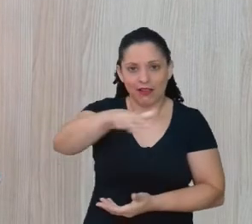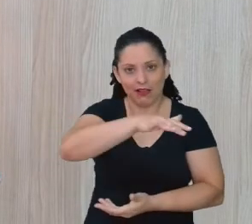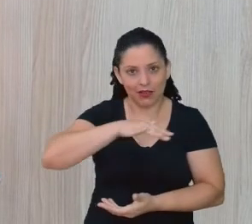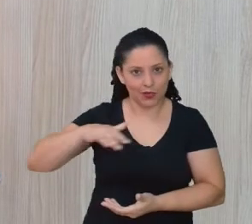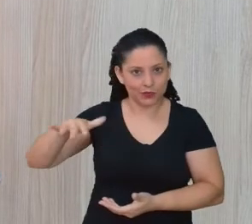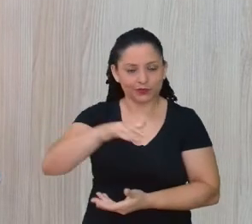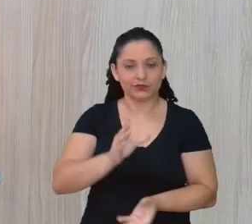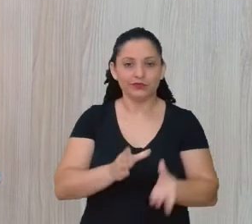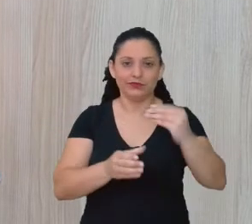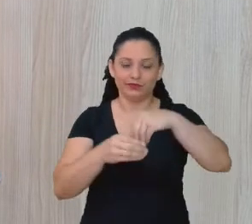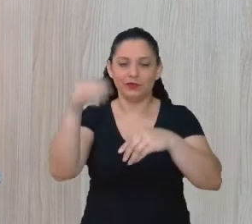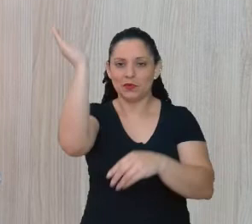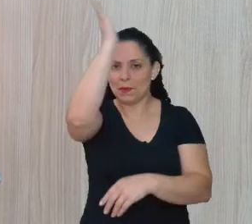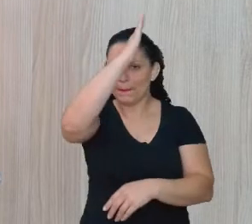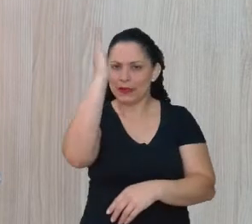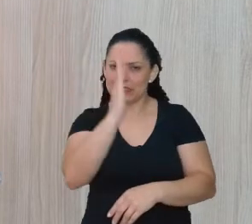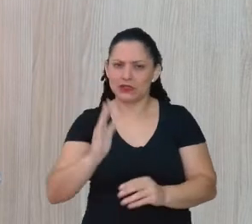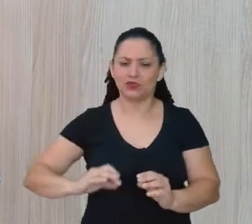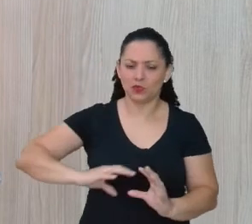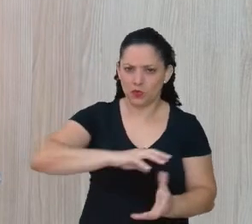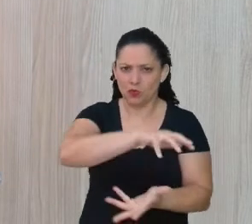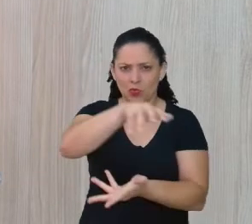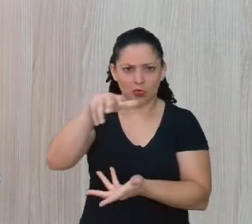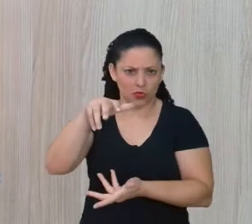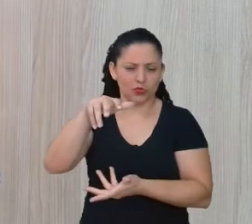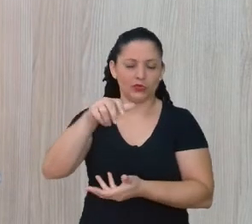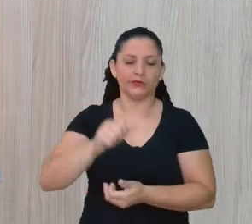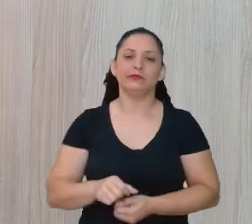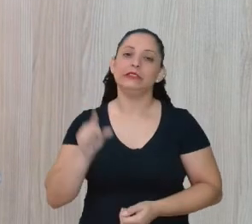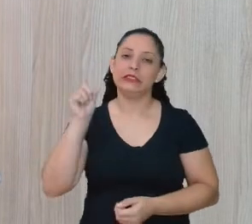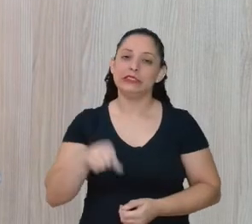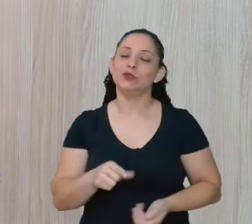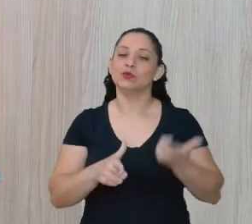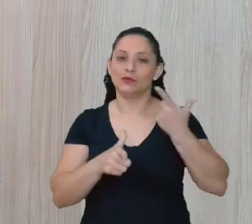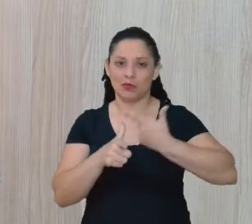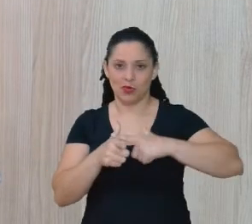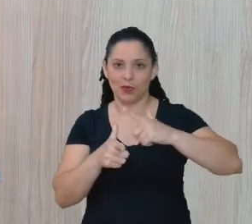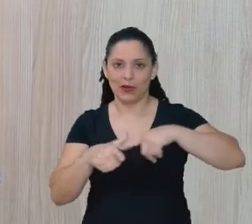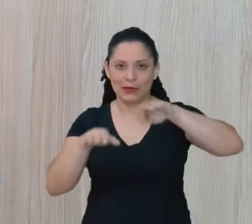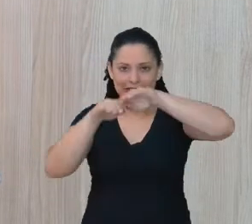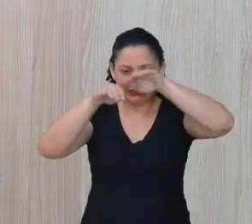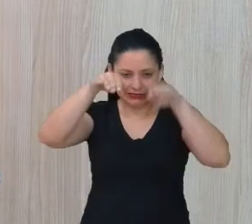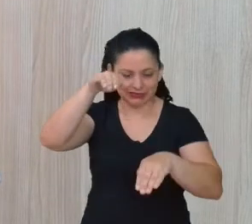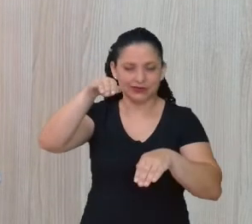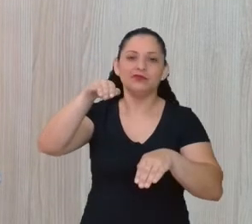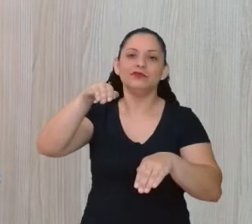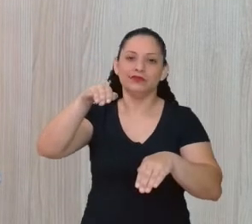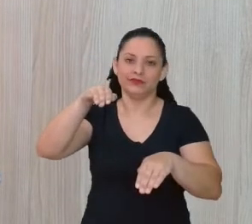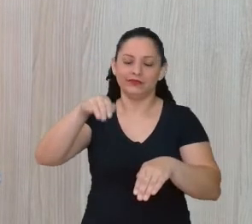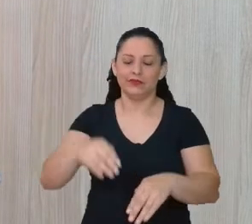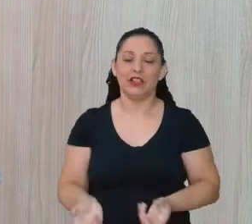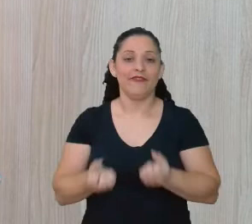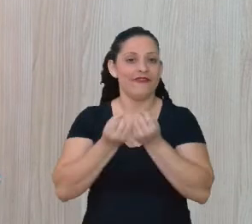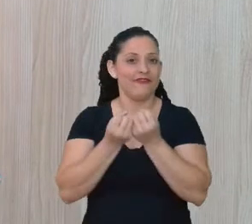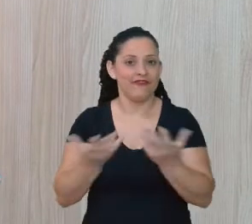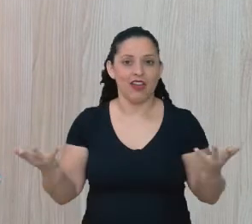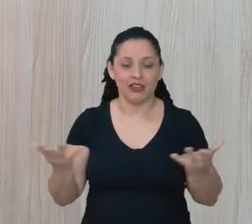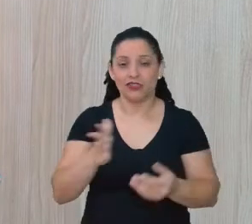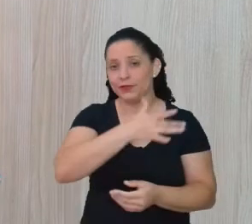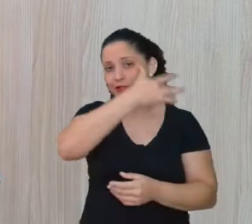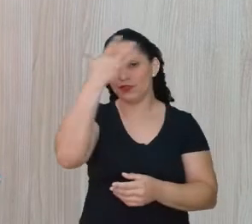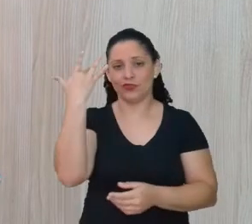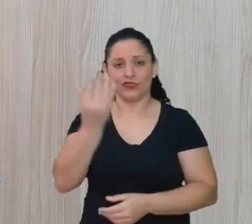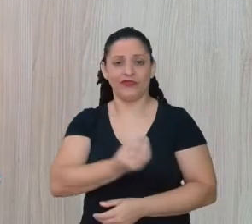nosso Brasil. Então, isso causa essas desigualdades todas e a gente sabe que muita gente mora